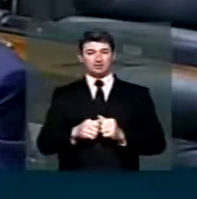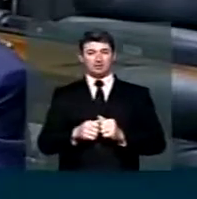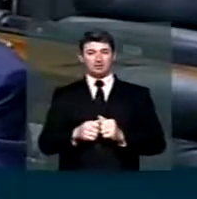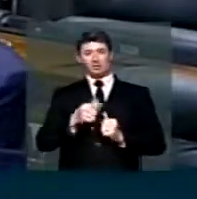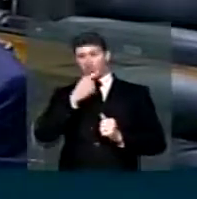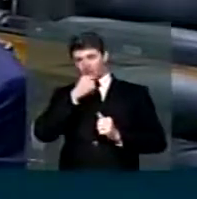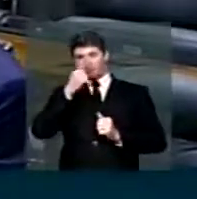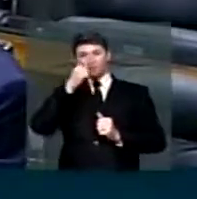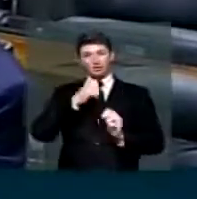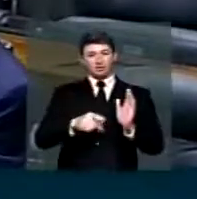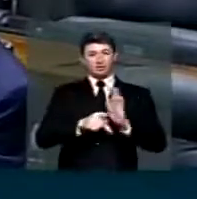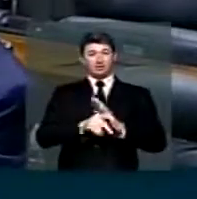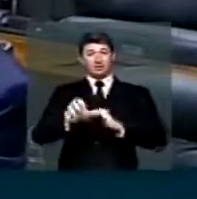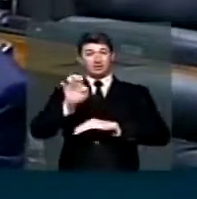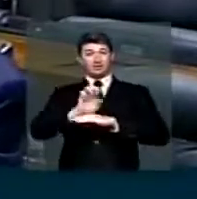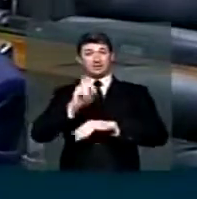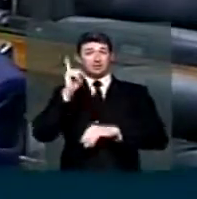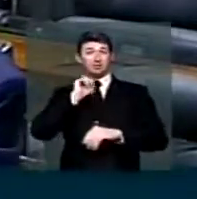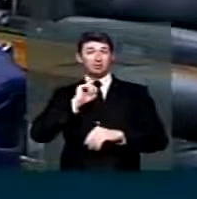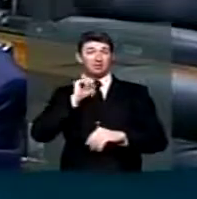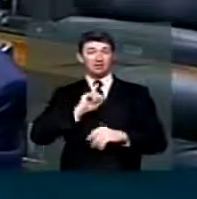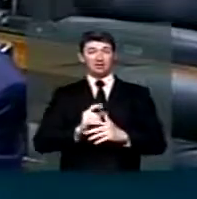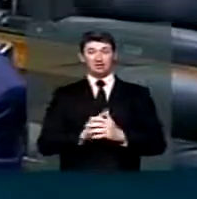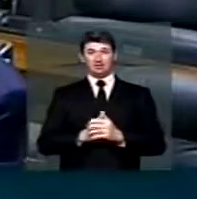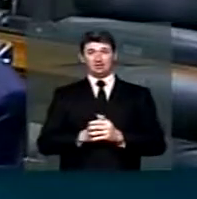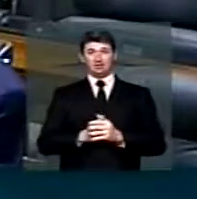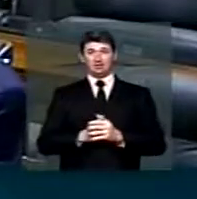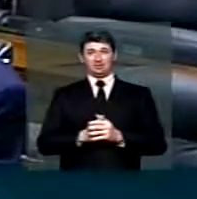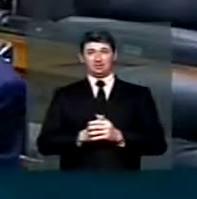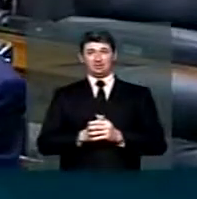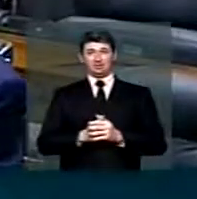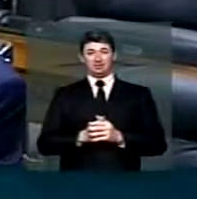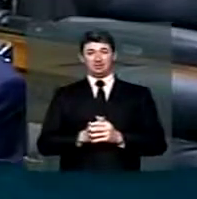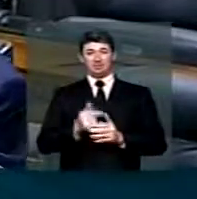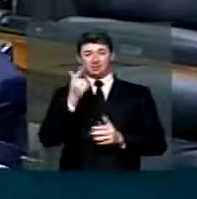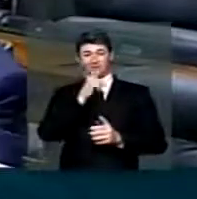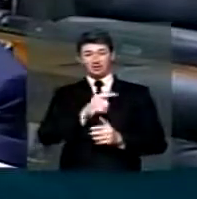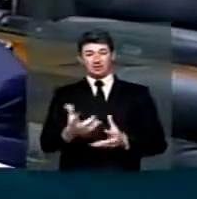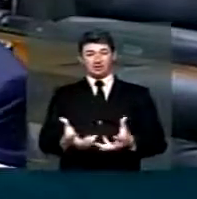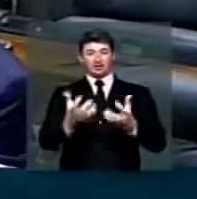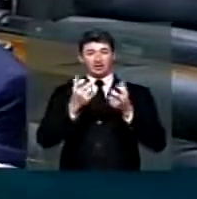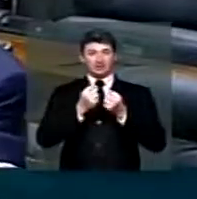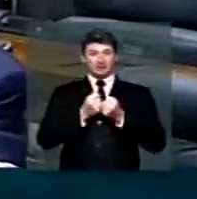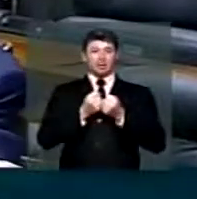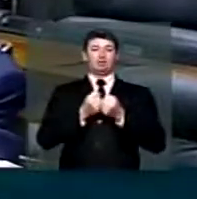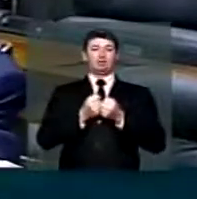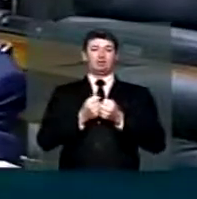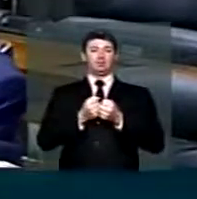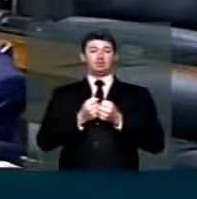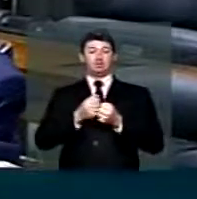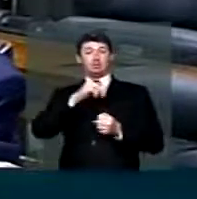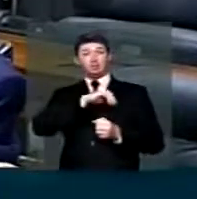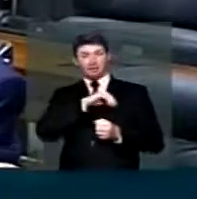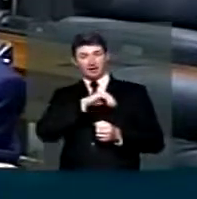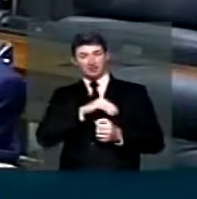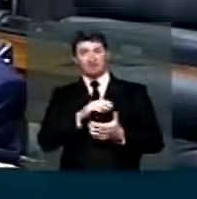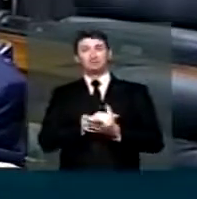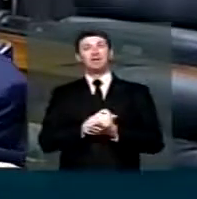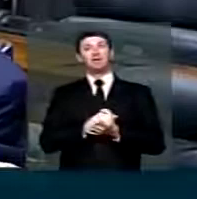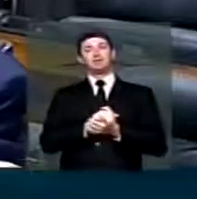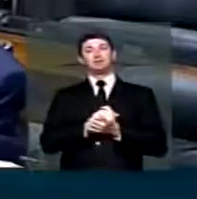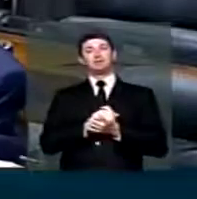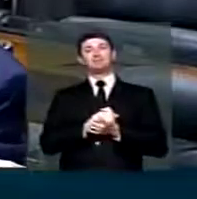Prostitutos do Estado de Minas Gerais, para que elas possam receber os seus pagamentos, os